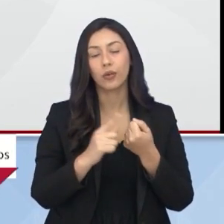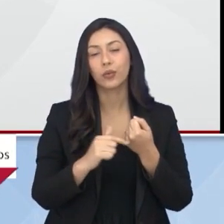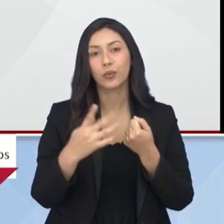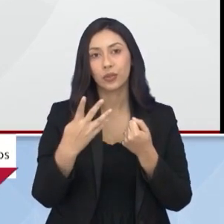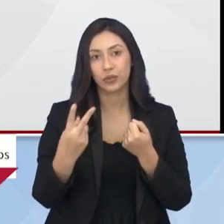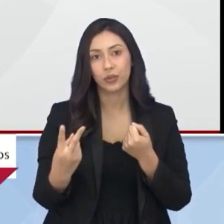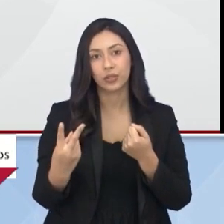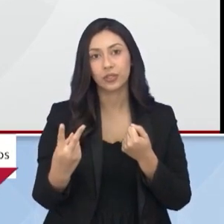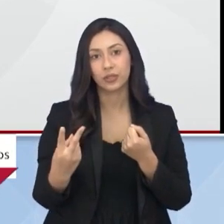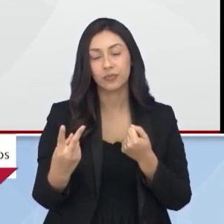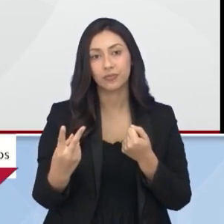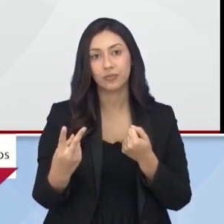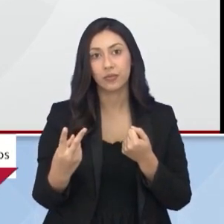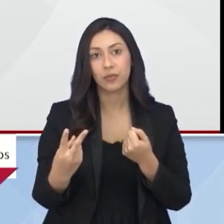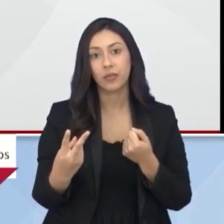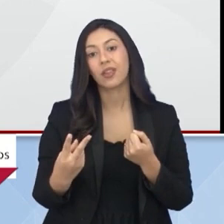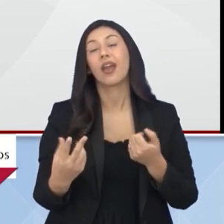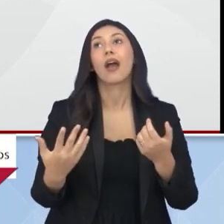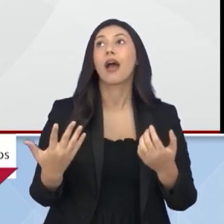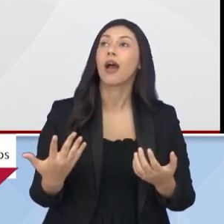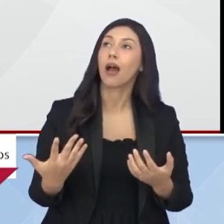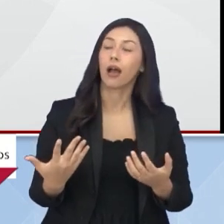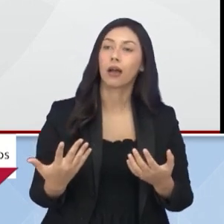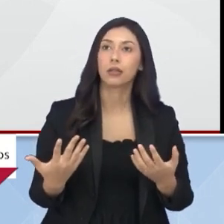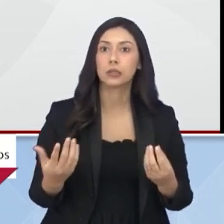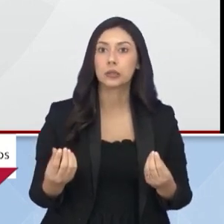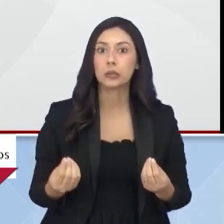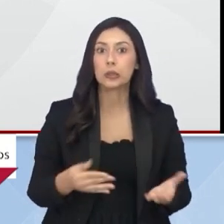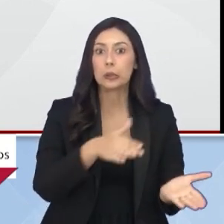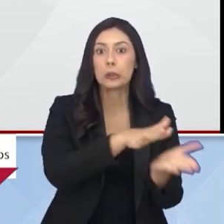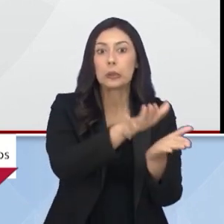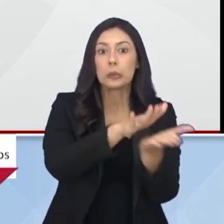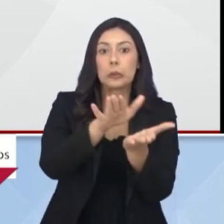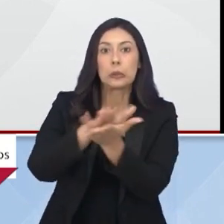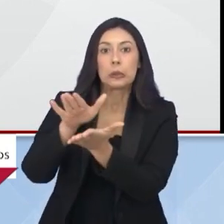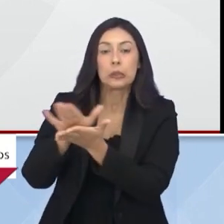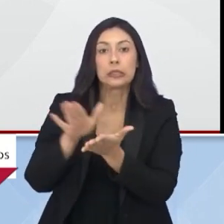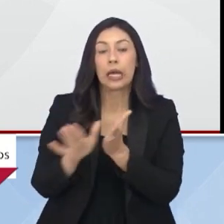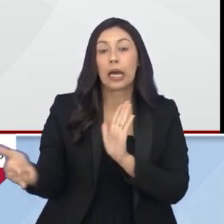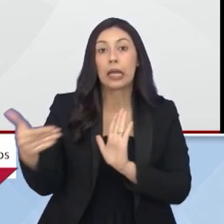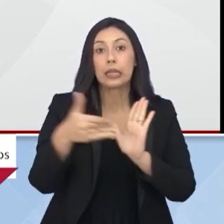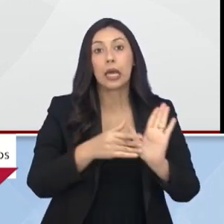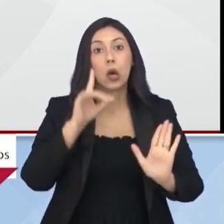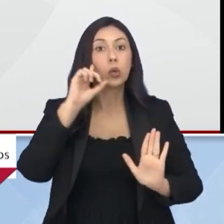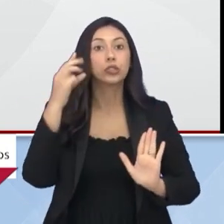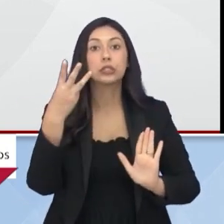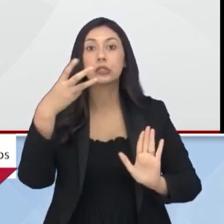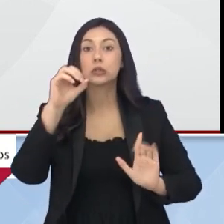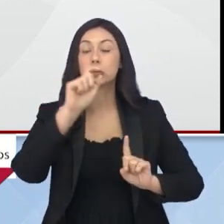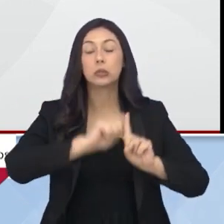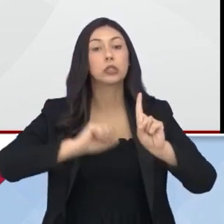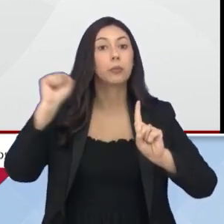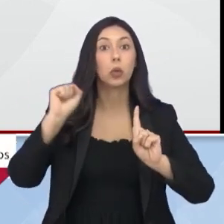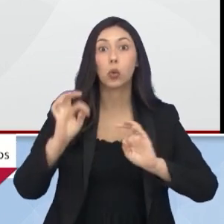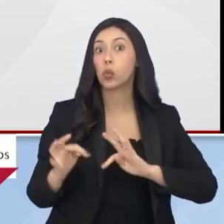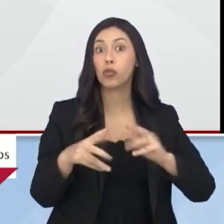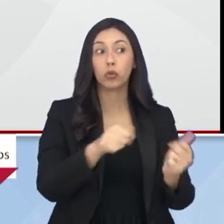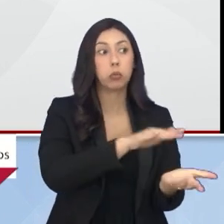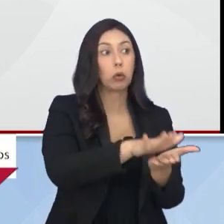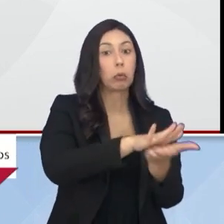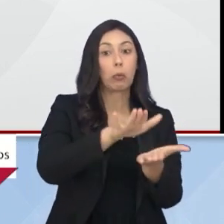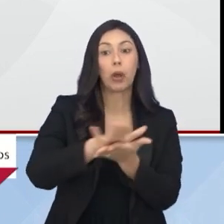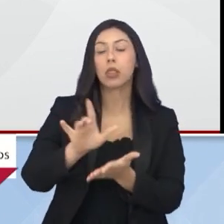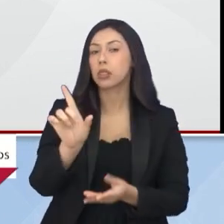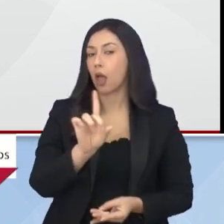não não significa ter vai se gastar até 30 de Abril agora tudo não tem uma programação